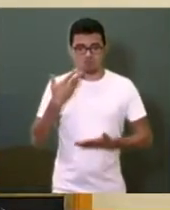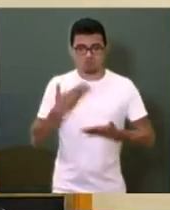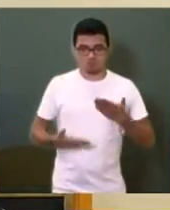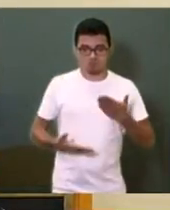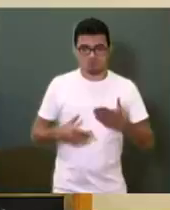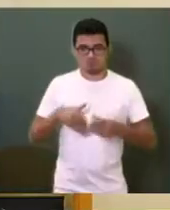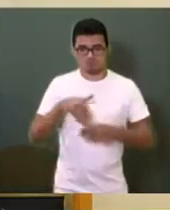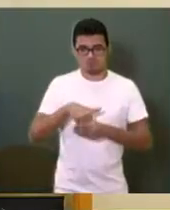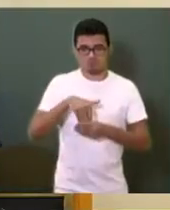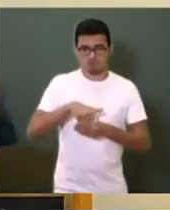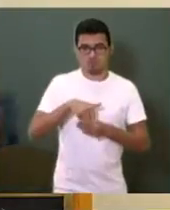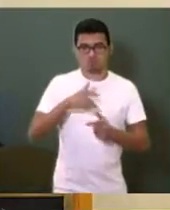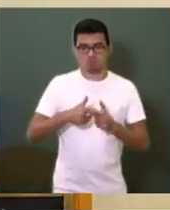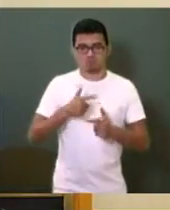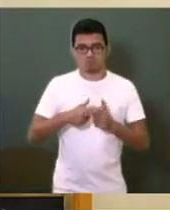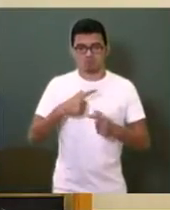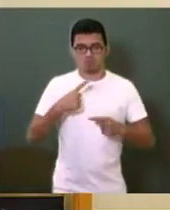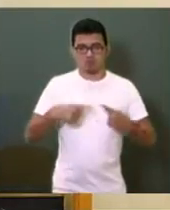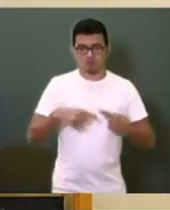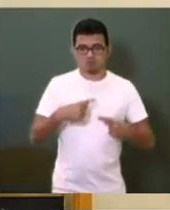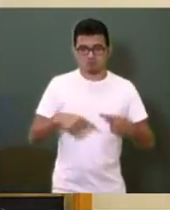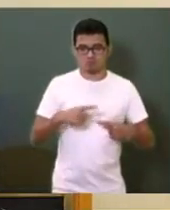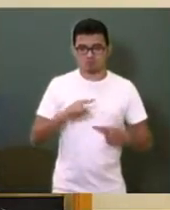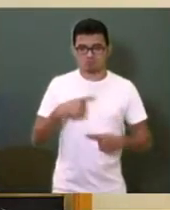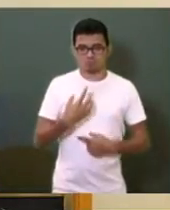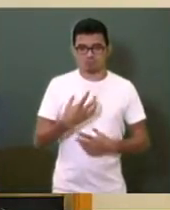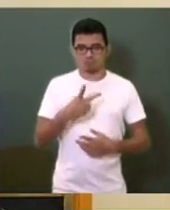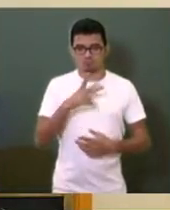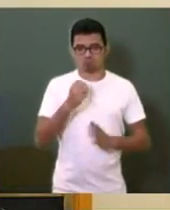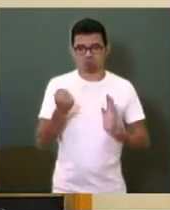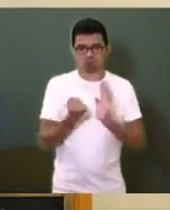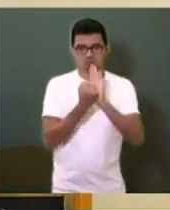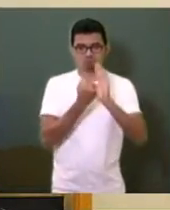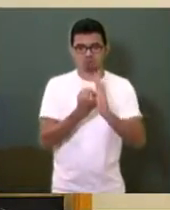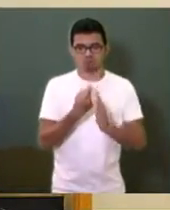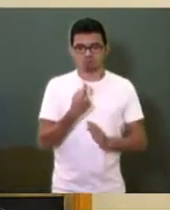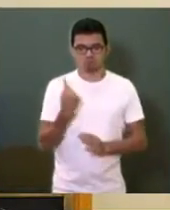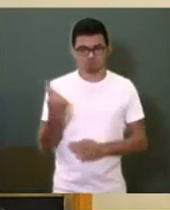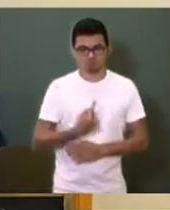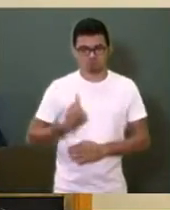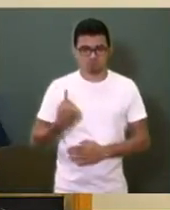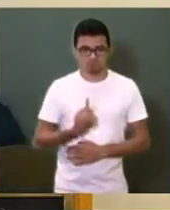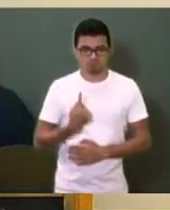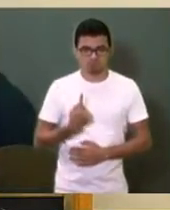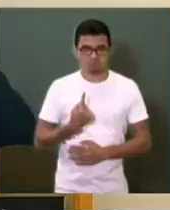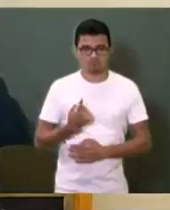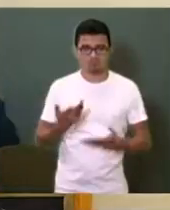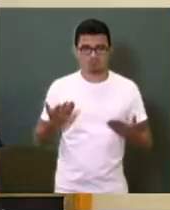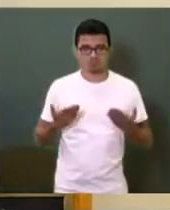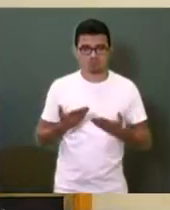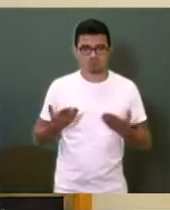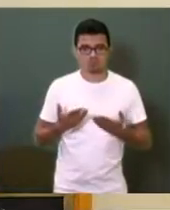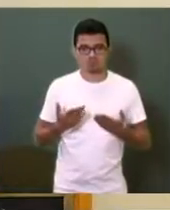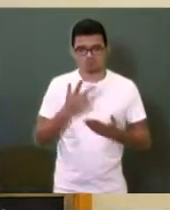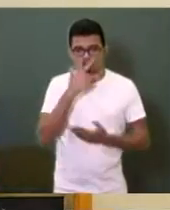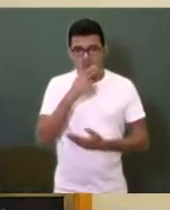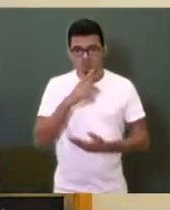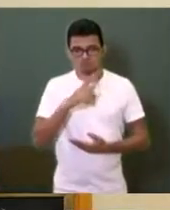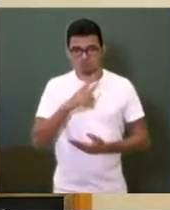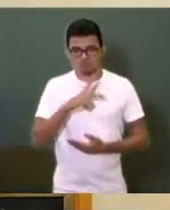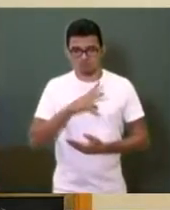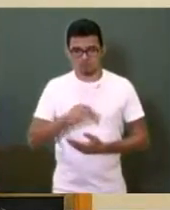porque a política atingiu também a gente hoje parece que está tendo uma mudada